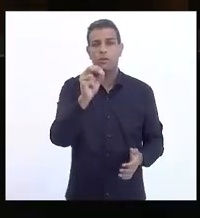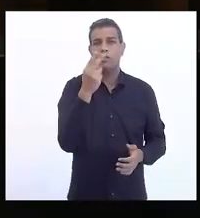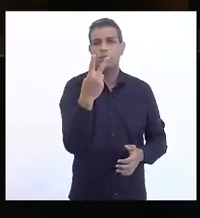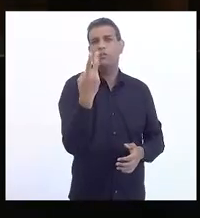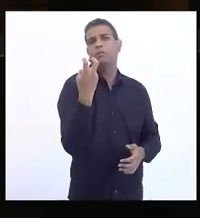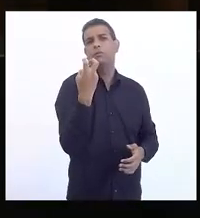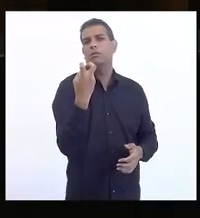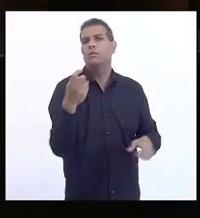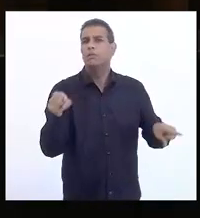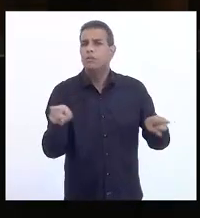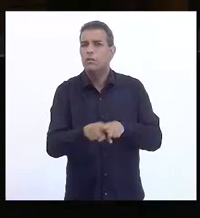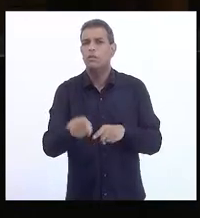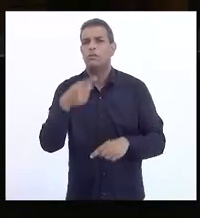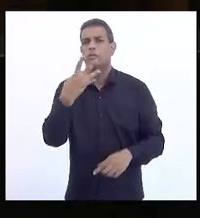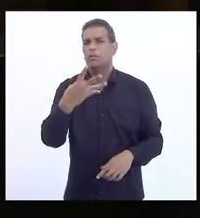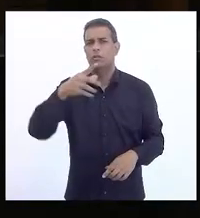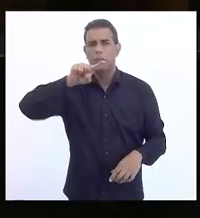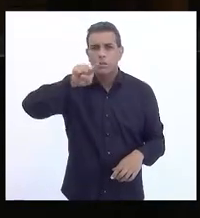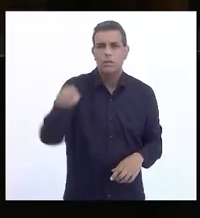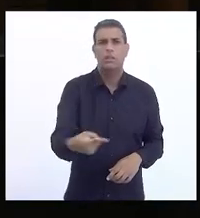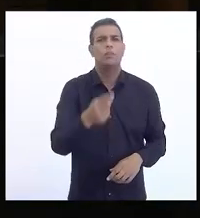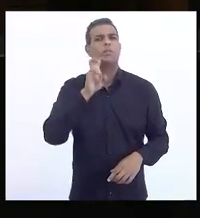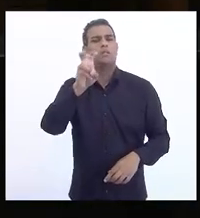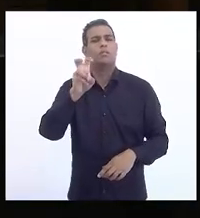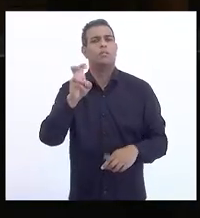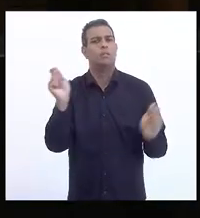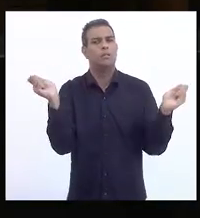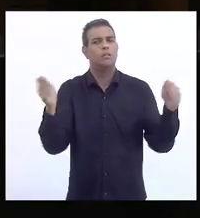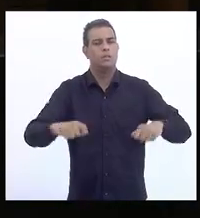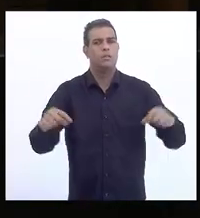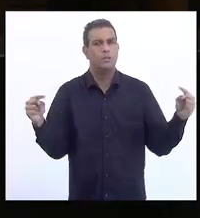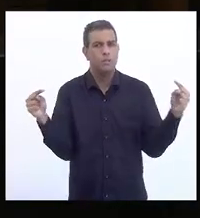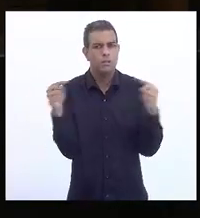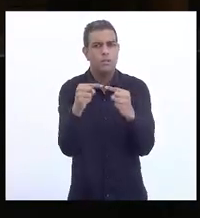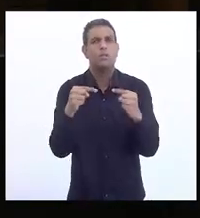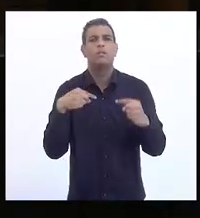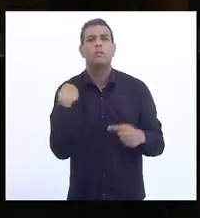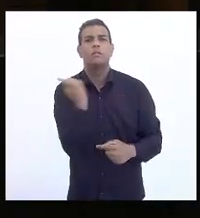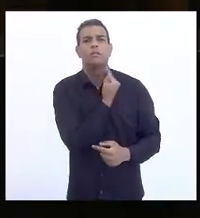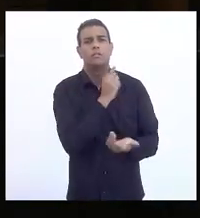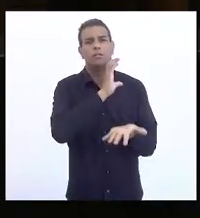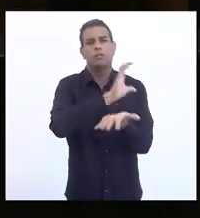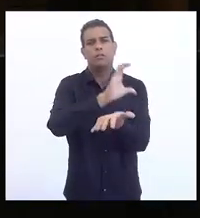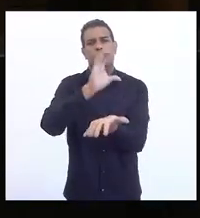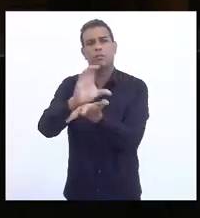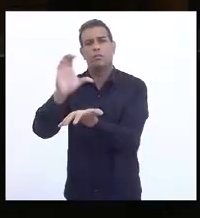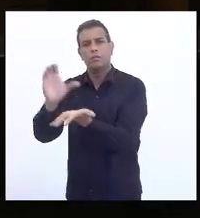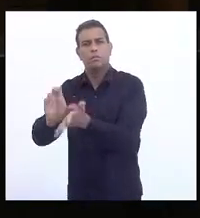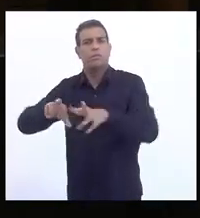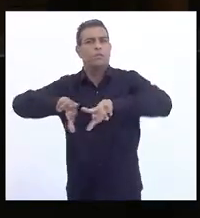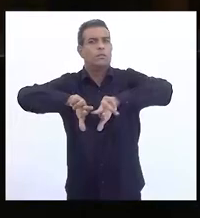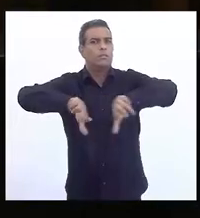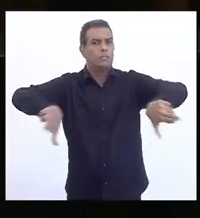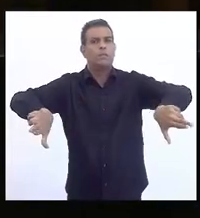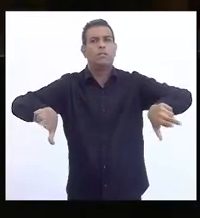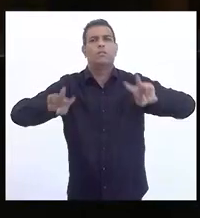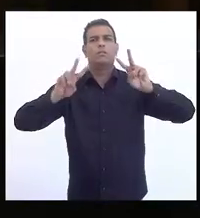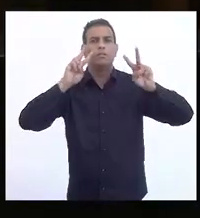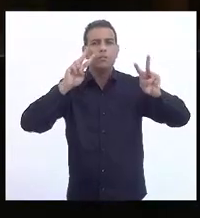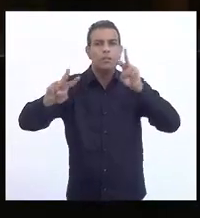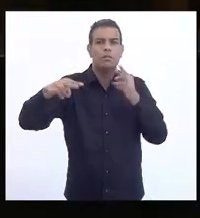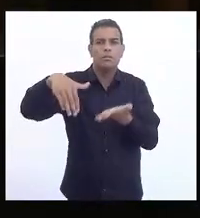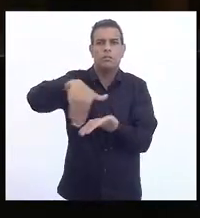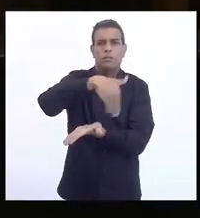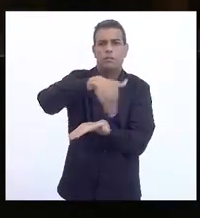o valor de 4,5 bilhões. Assim, será distribuídos em diferentes secretarias